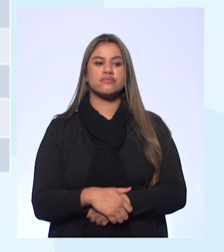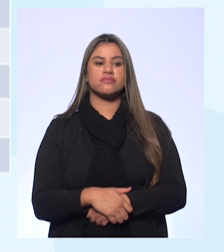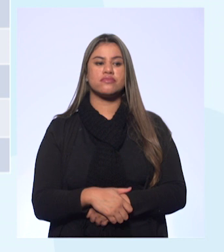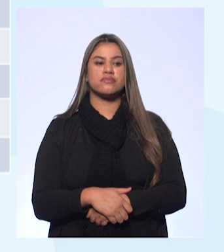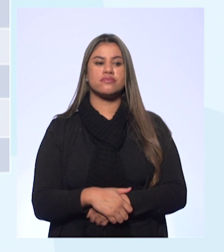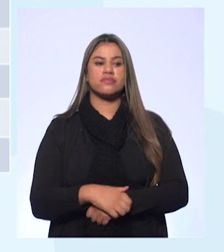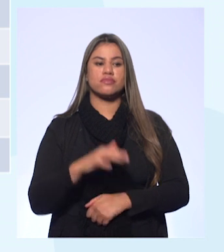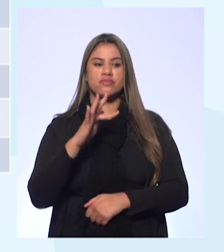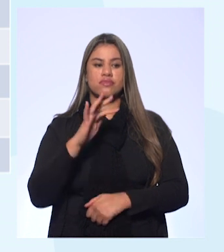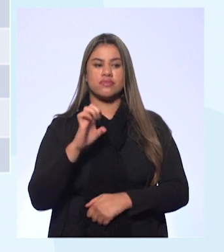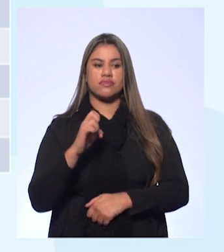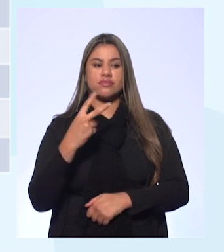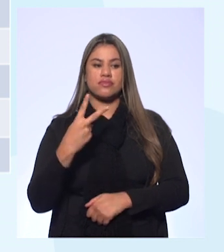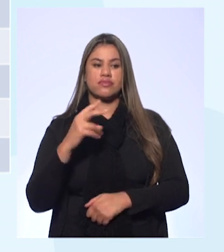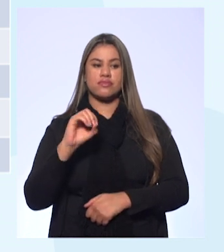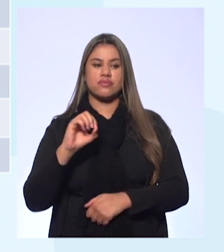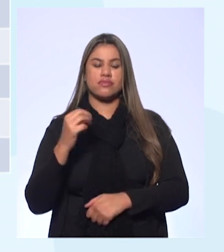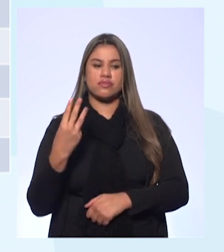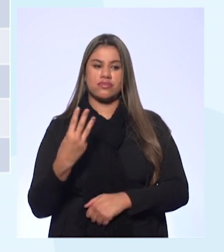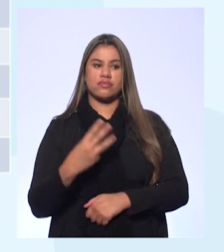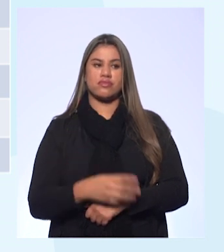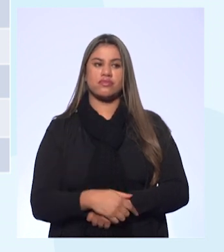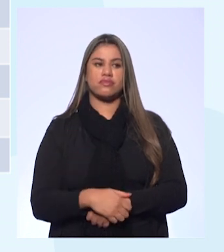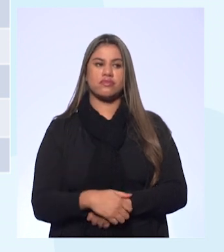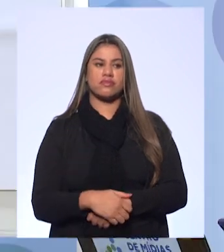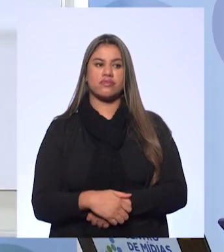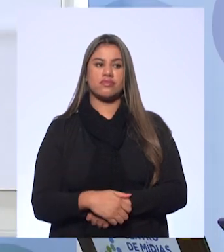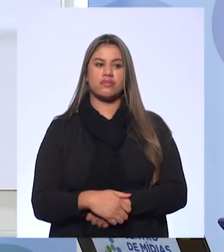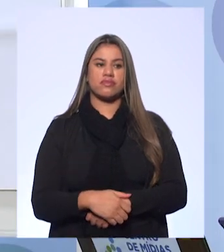lá, Fe2O3. Volta aqui, ó.